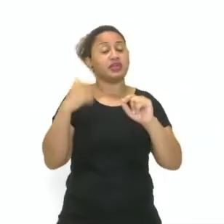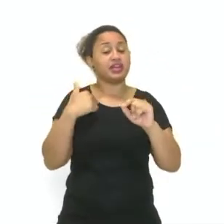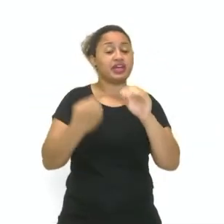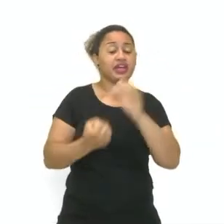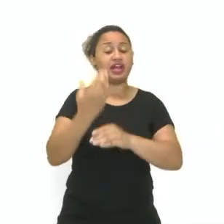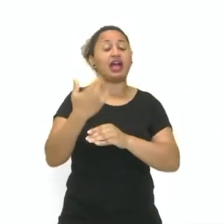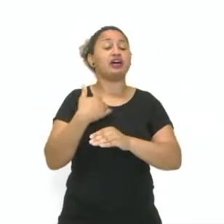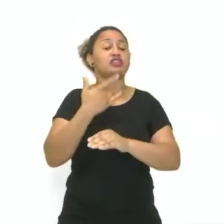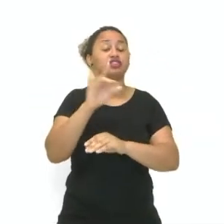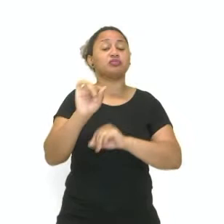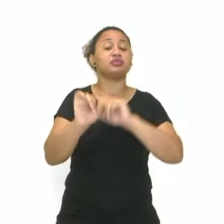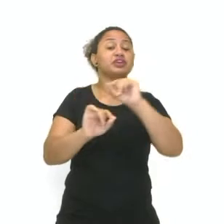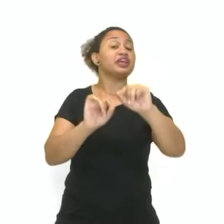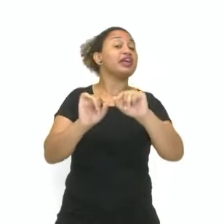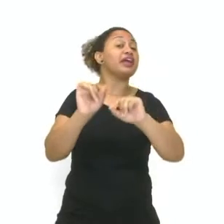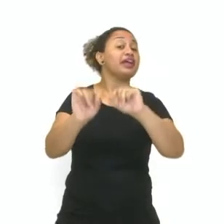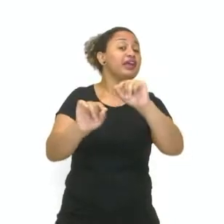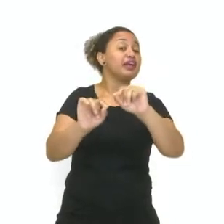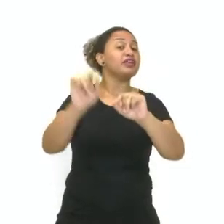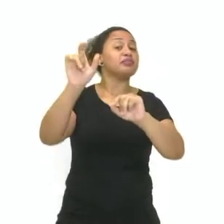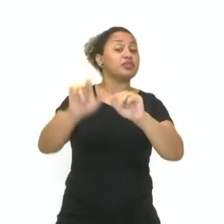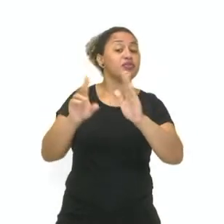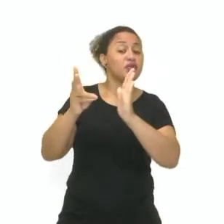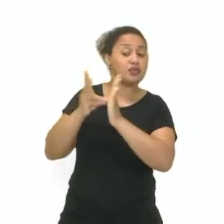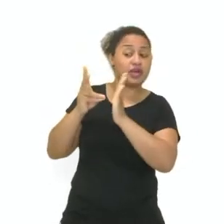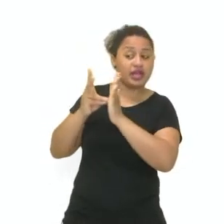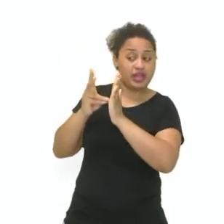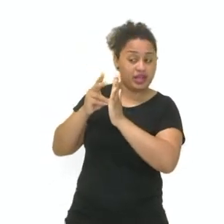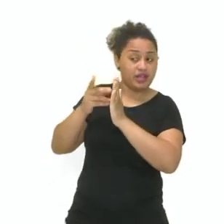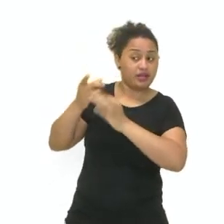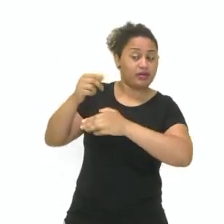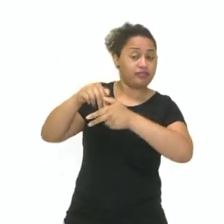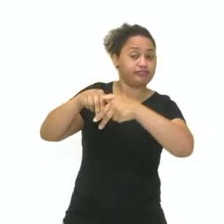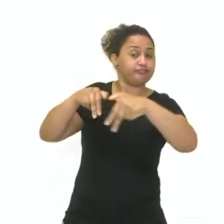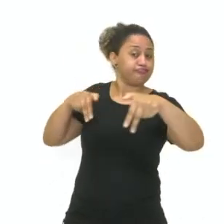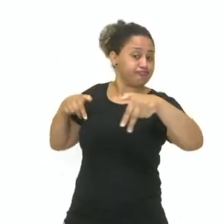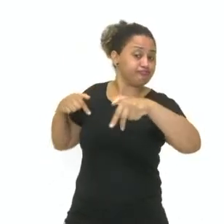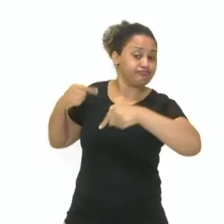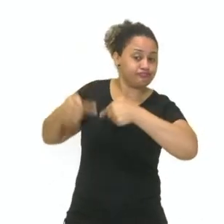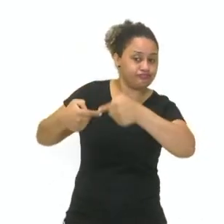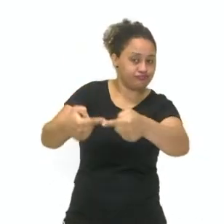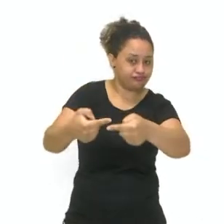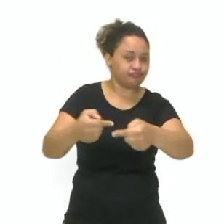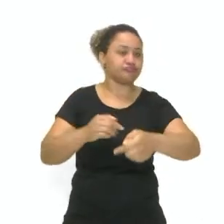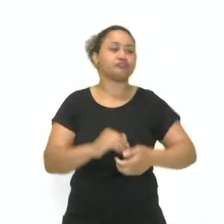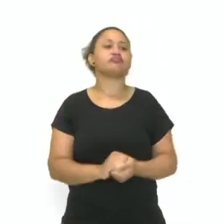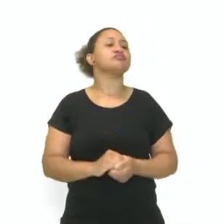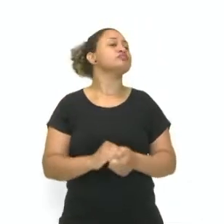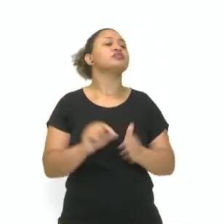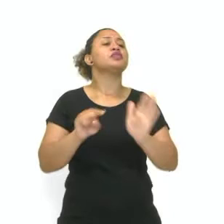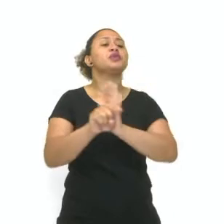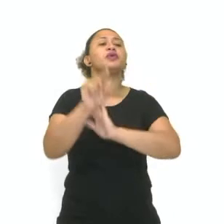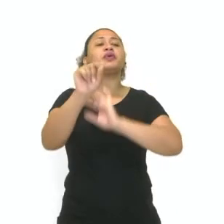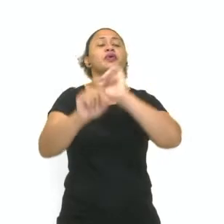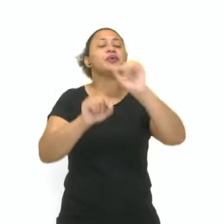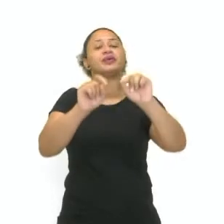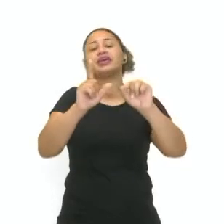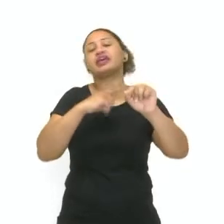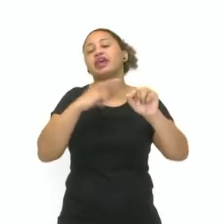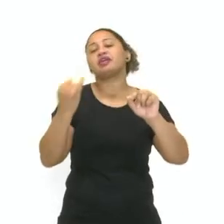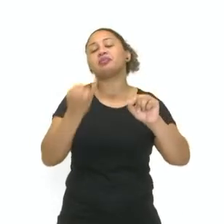por índio-descendentes. Te pergunto, qual é o elemento essencial de um texto